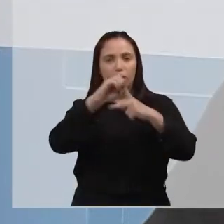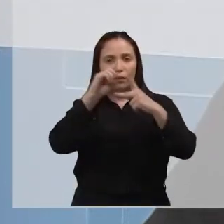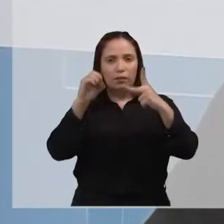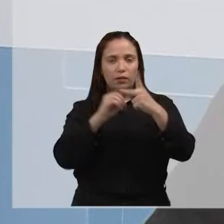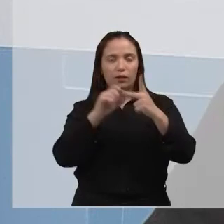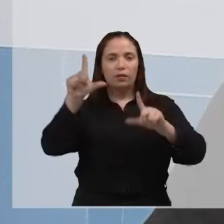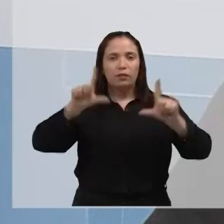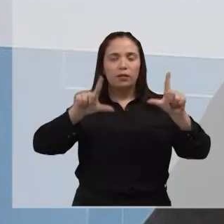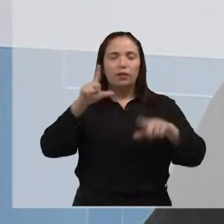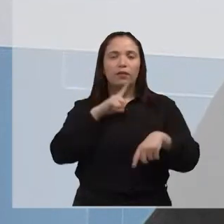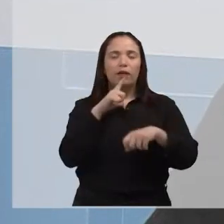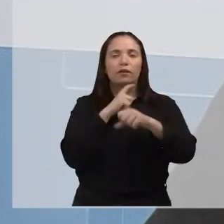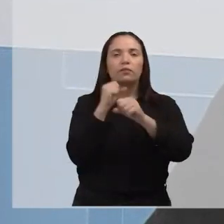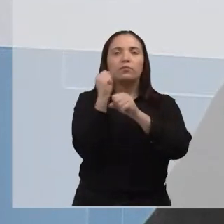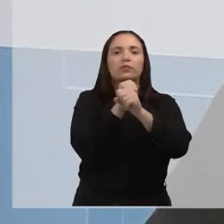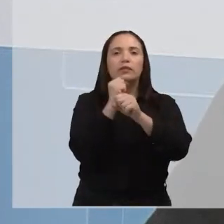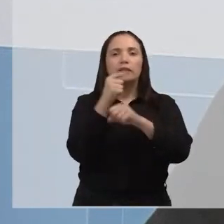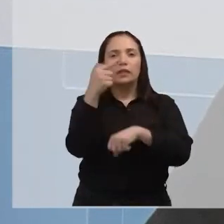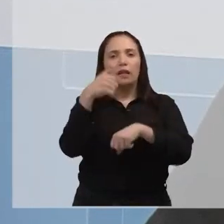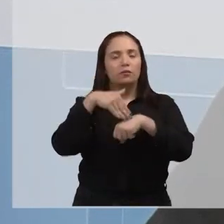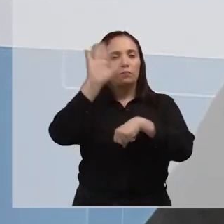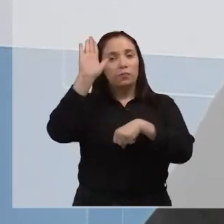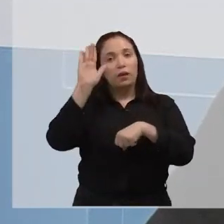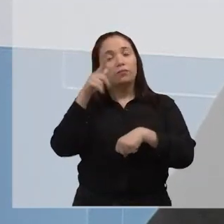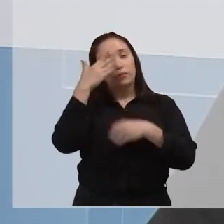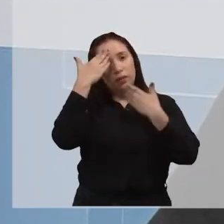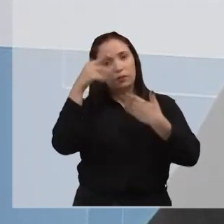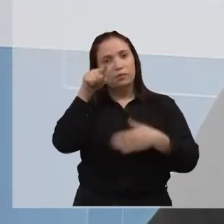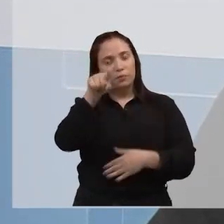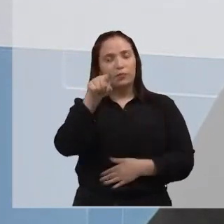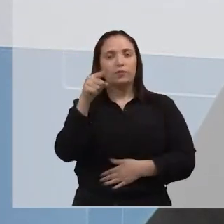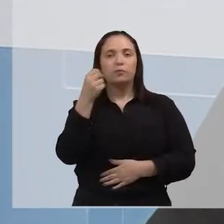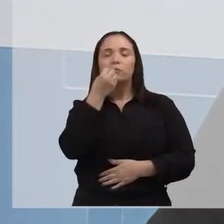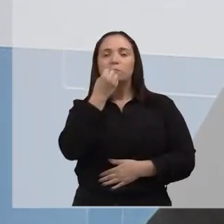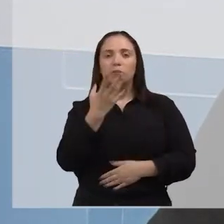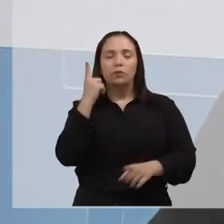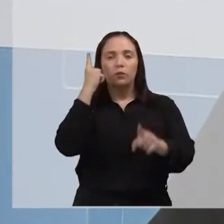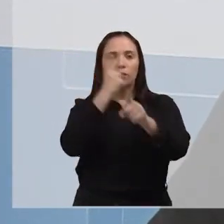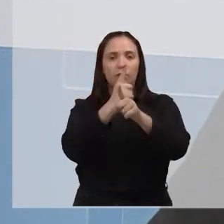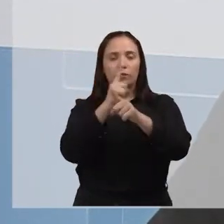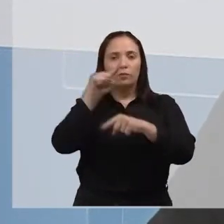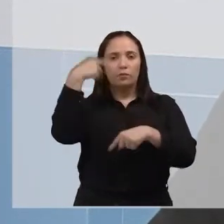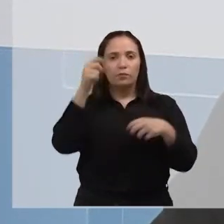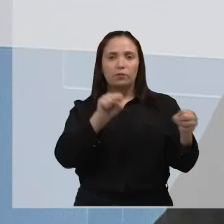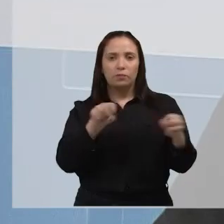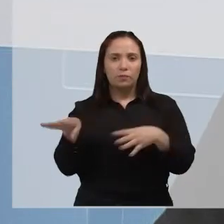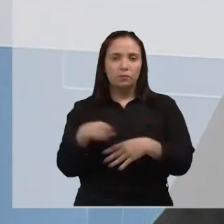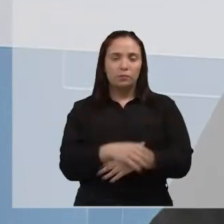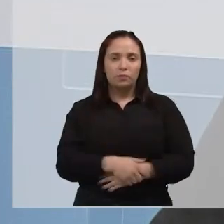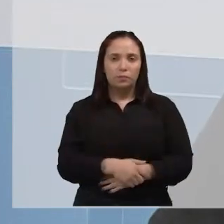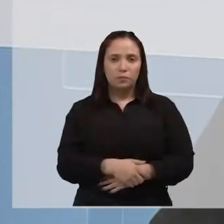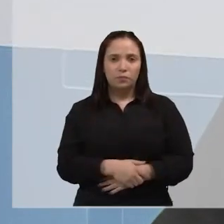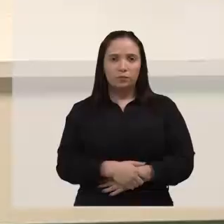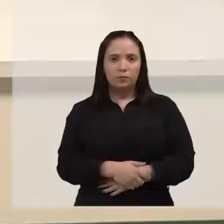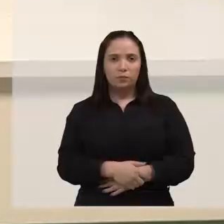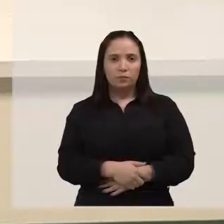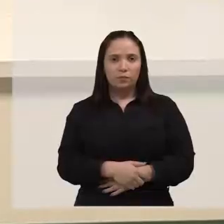no ar aí há mais de 7 anos, graças à sua audiência. Obrigado pela audiência. Eu volto na próxima semana, se Deus quiser. Até lá.